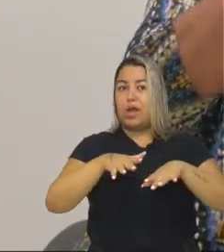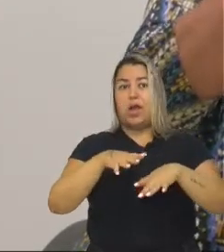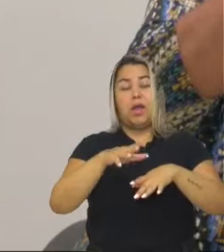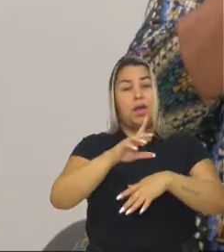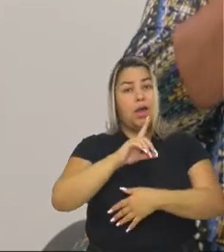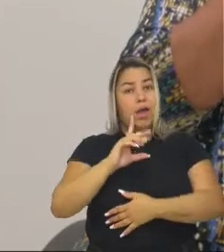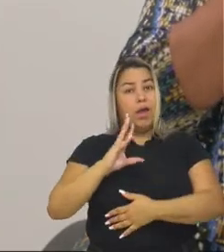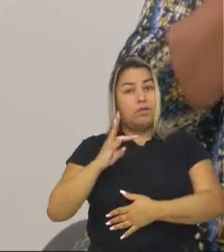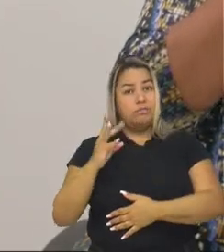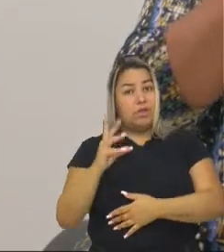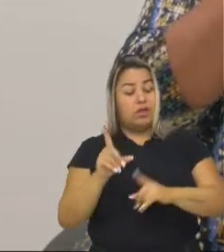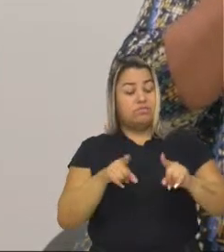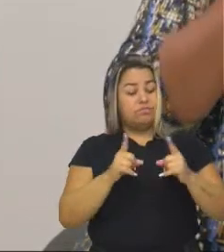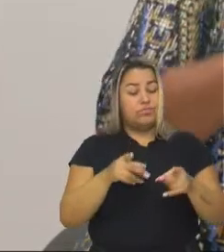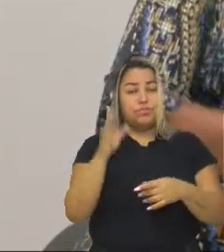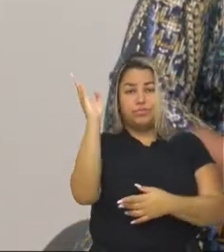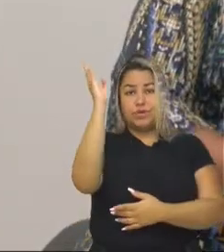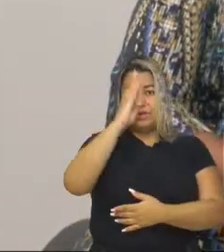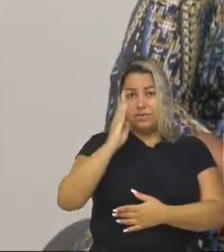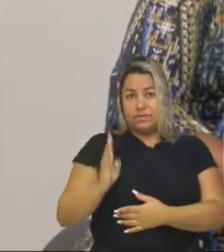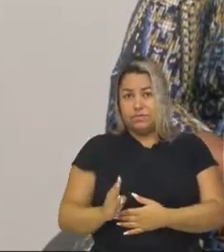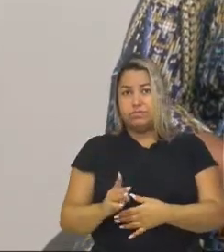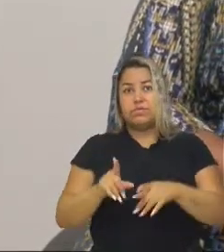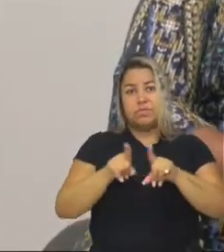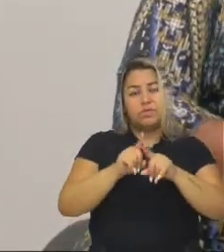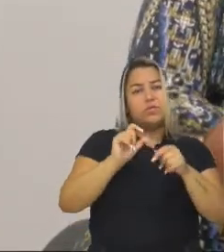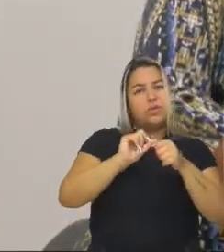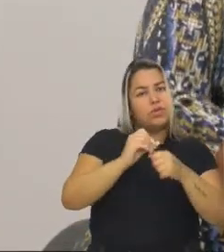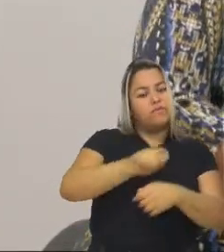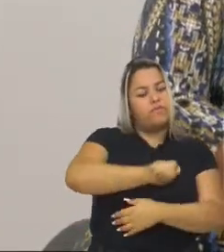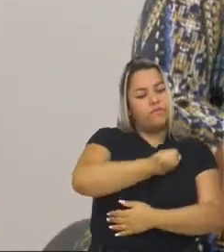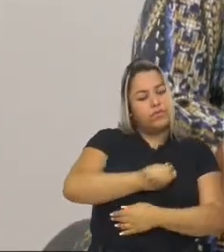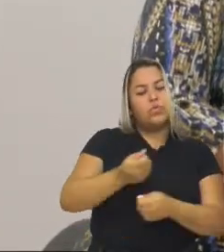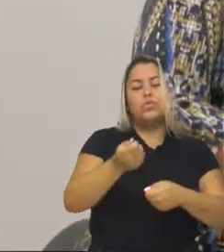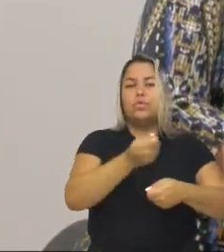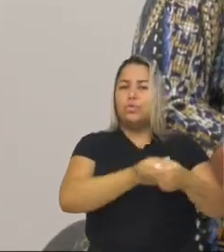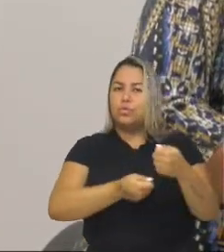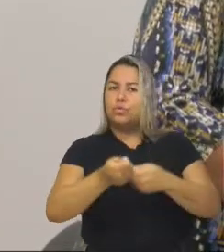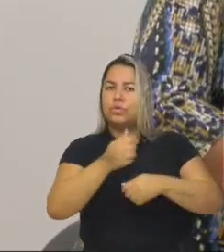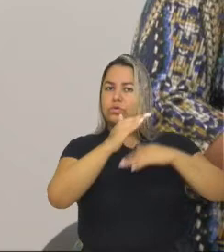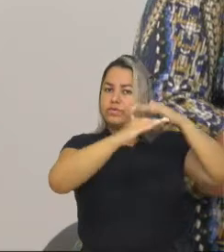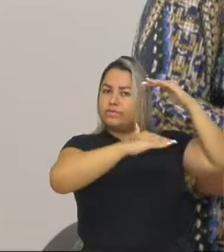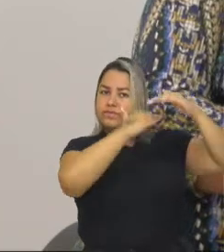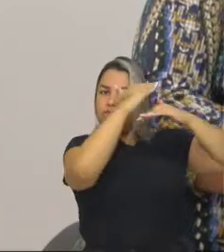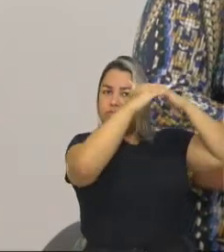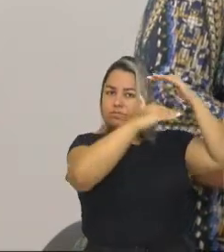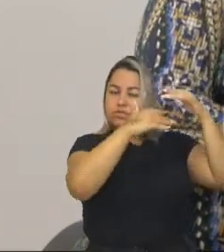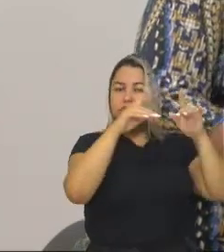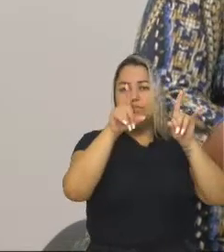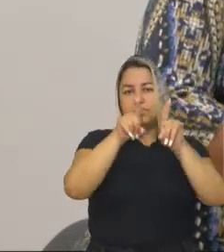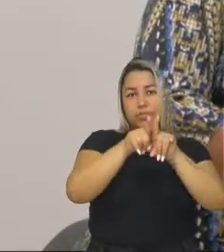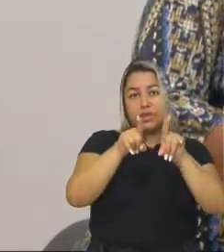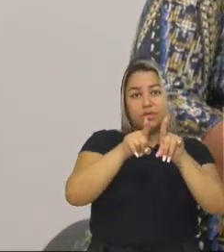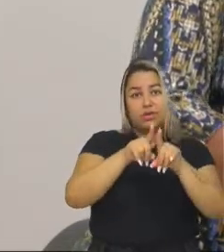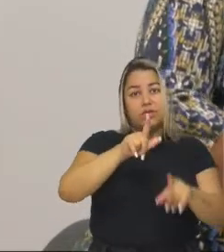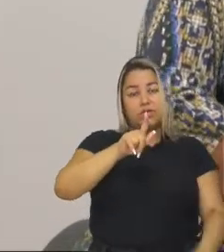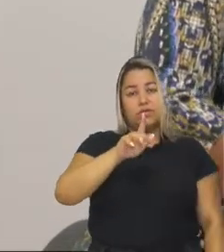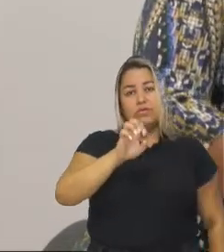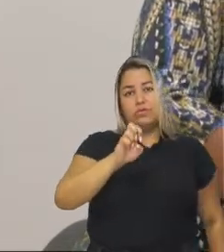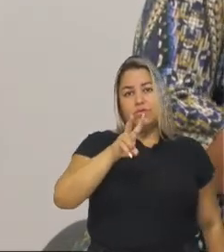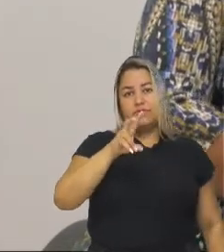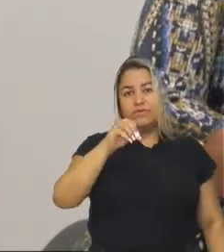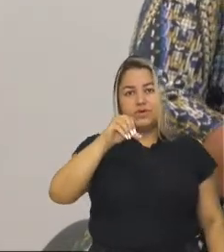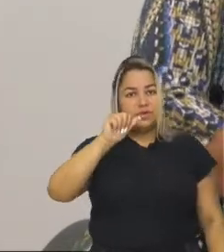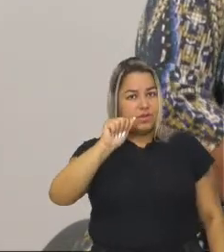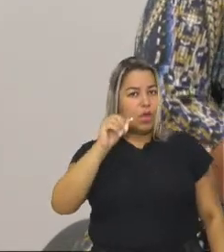e que hoje, 30 anos depois, ainda segue produzindo vida, produzindo articulação, produzindo movimento desde a Fona Trans. Então, Giovanna, um beijo imenso para